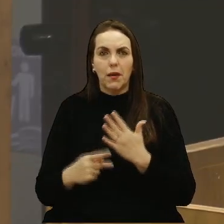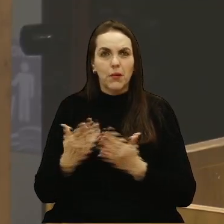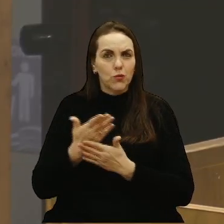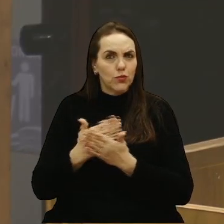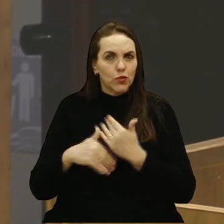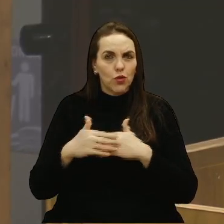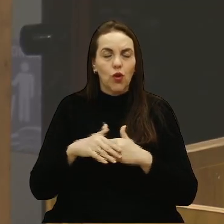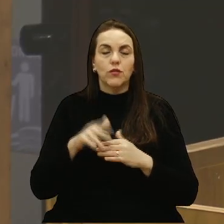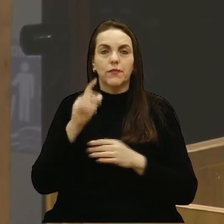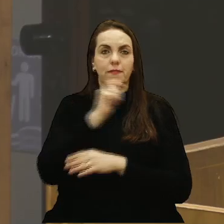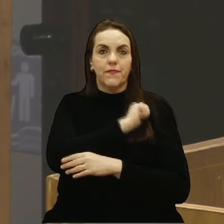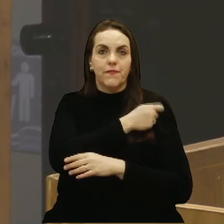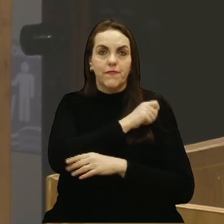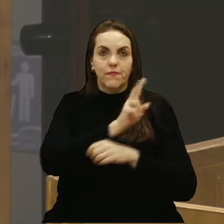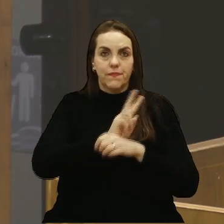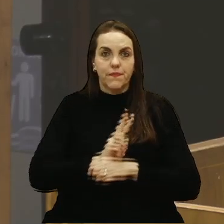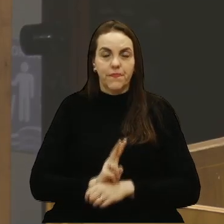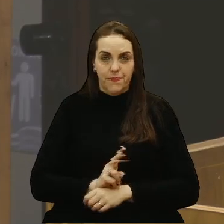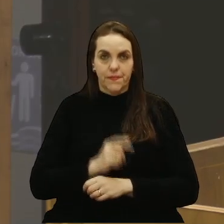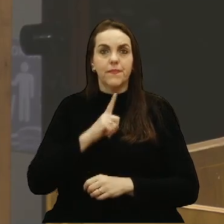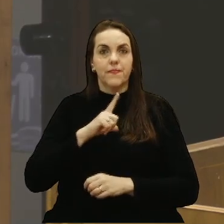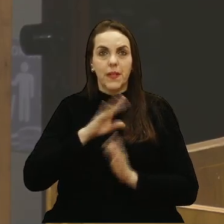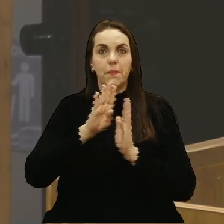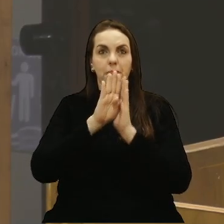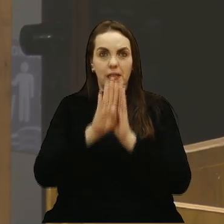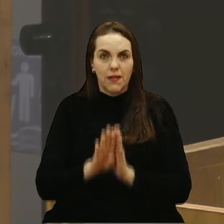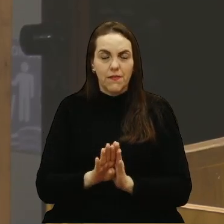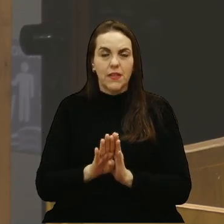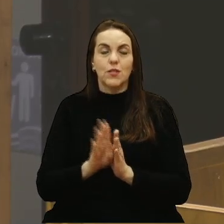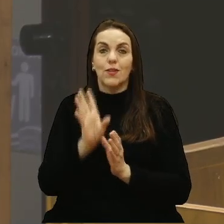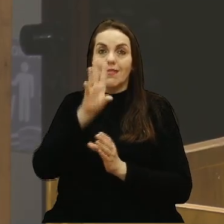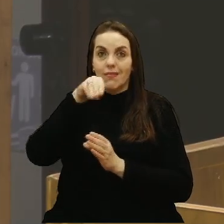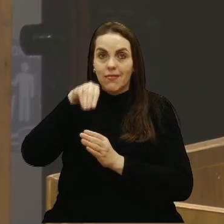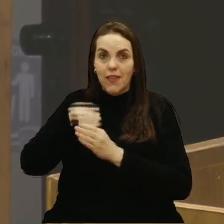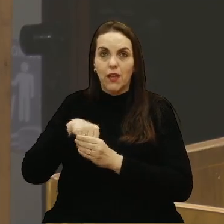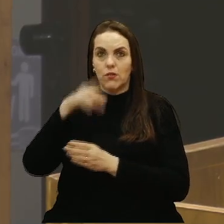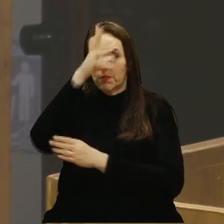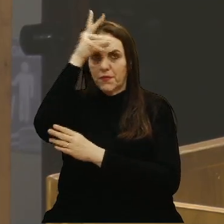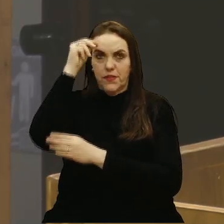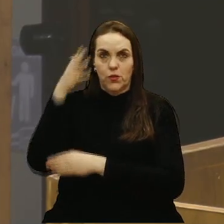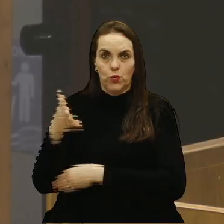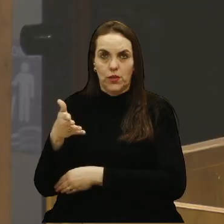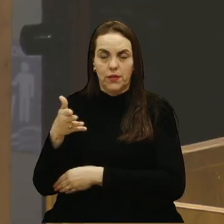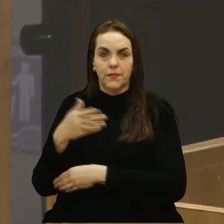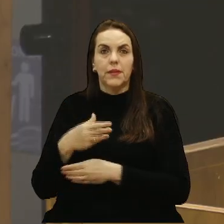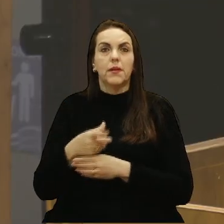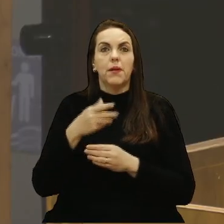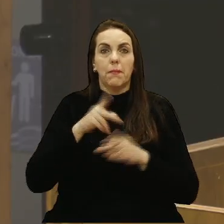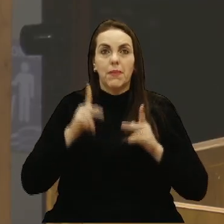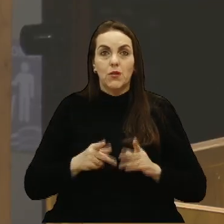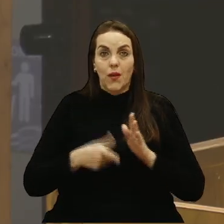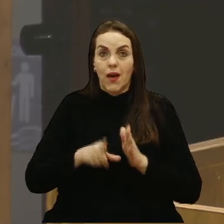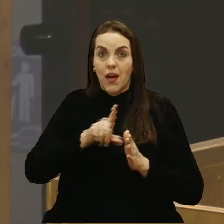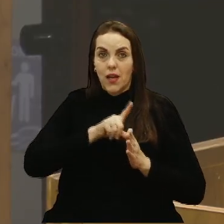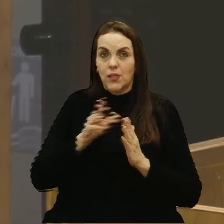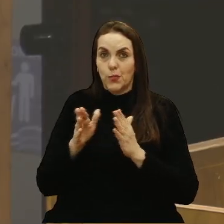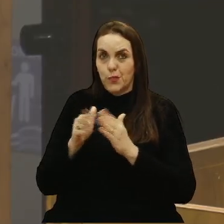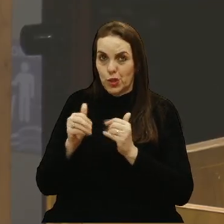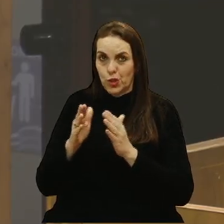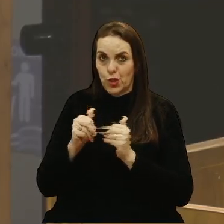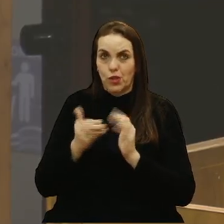para a continuidade dos benefícios ela seja feita internamente. Então, a pessoa que antes fazia a solicitação de isenção, e